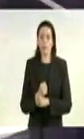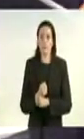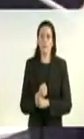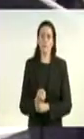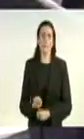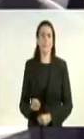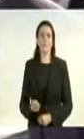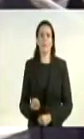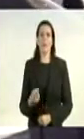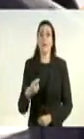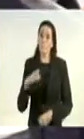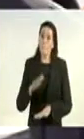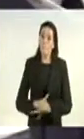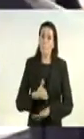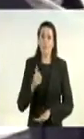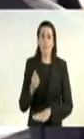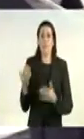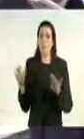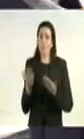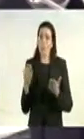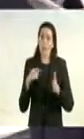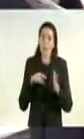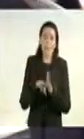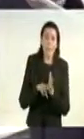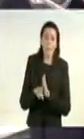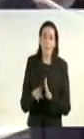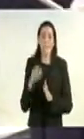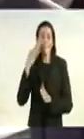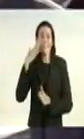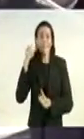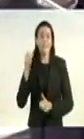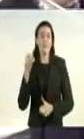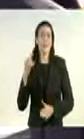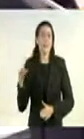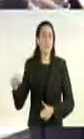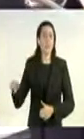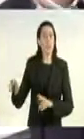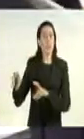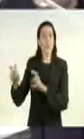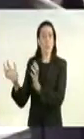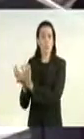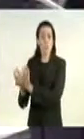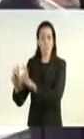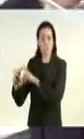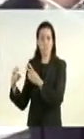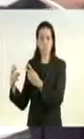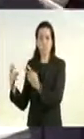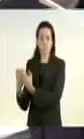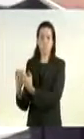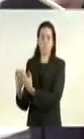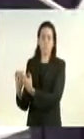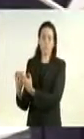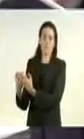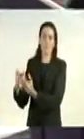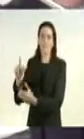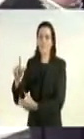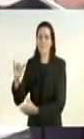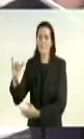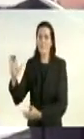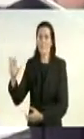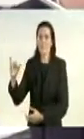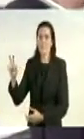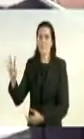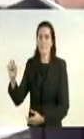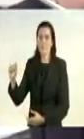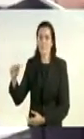melhor do que isso acontecer na frente. Então, a oposição está aqui para servir. Ela está aqui para servir o Estado. Ela está aqui para ajudar o